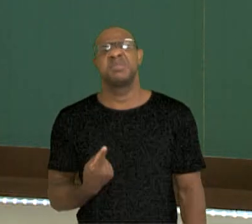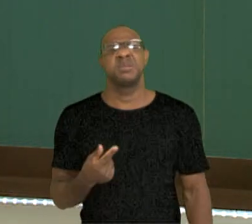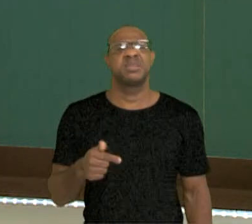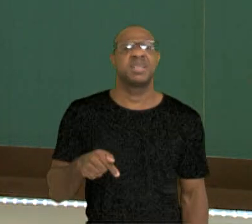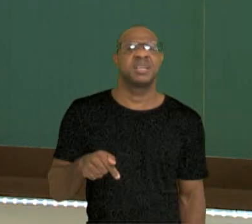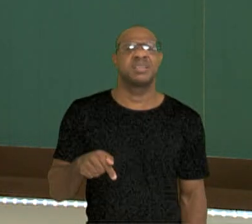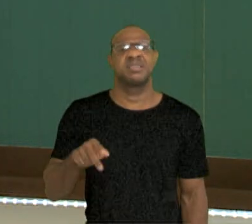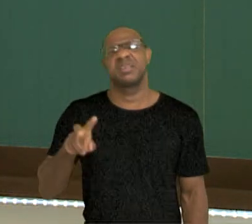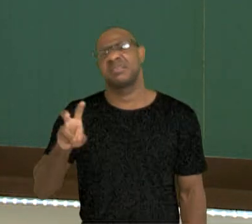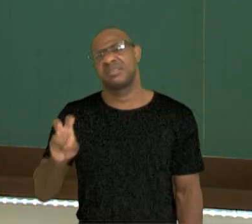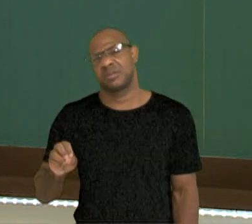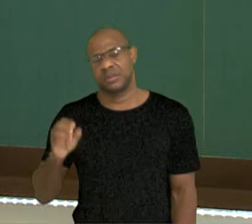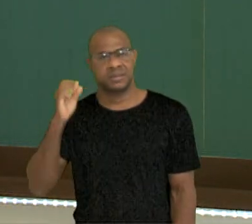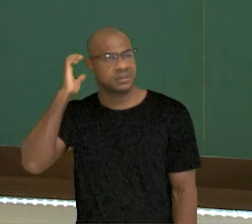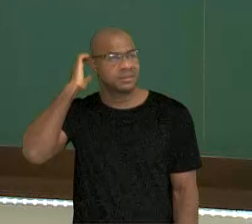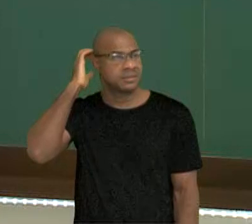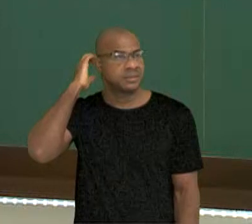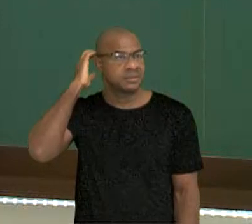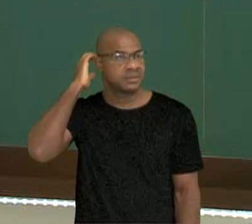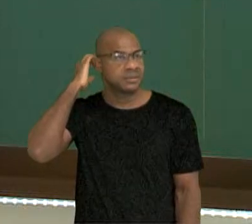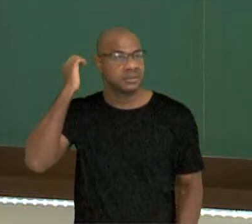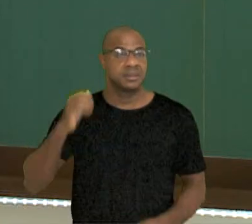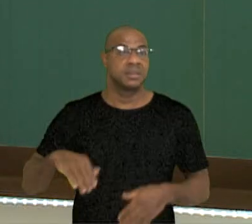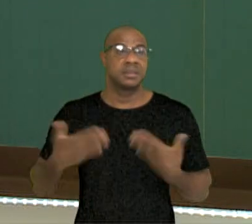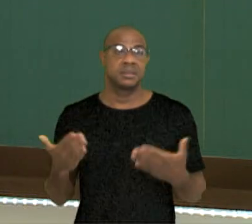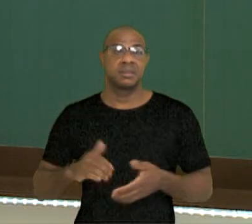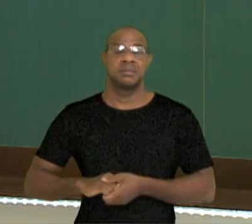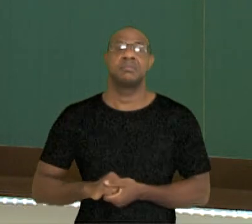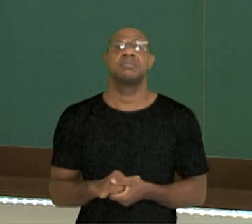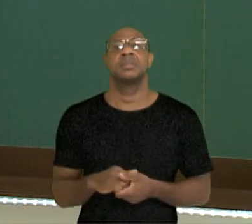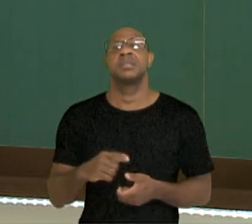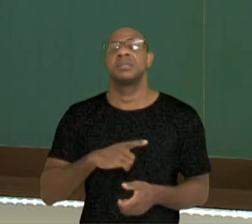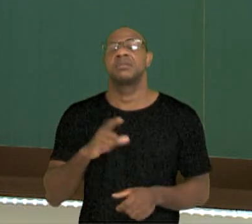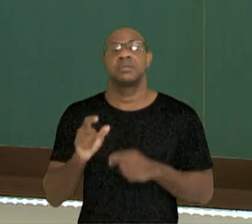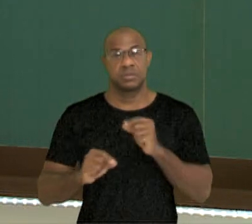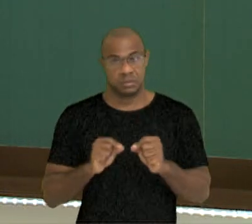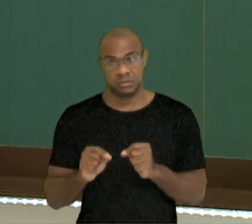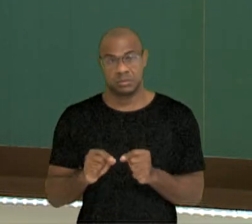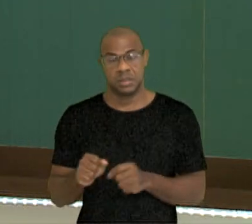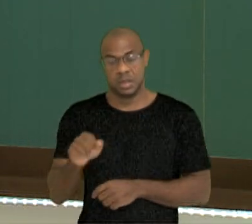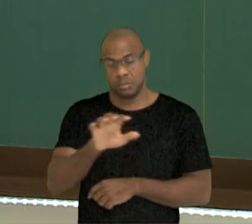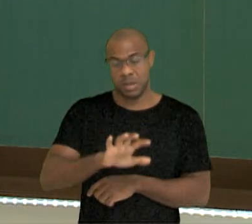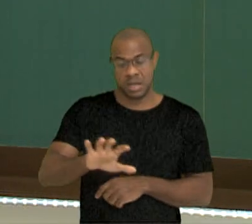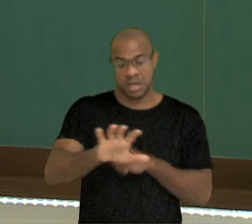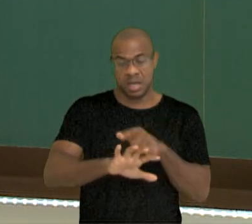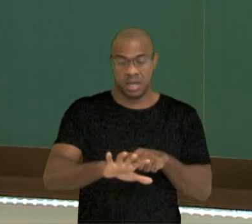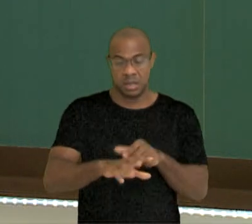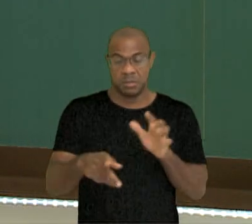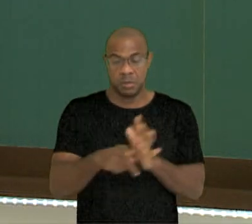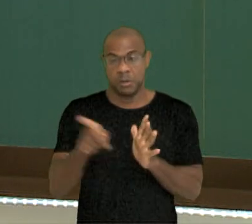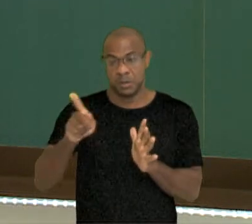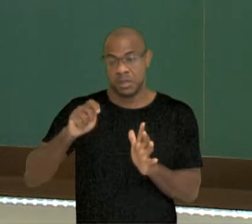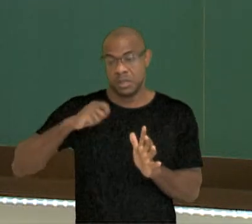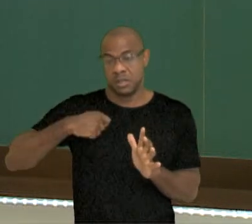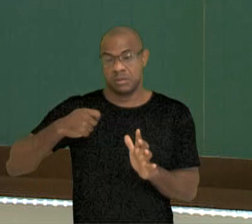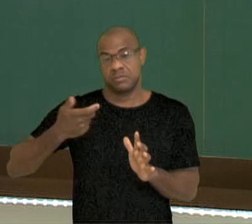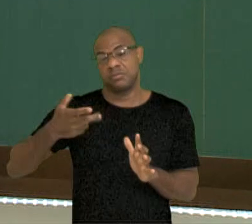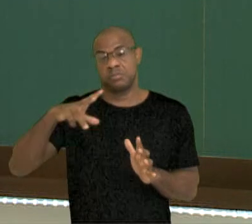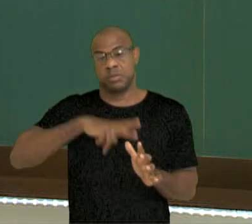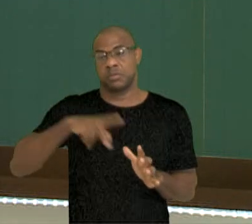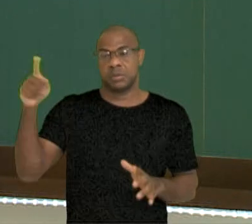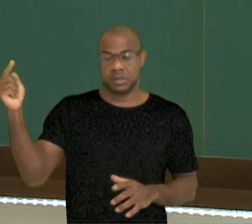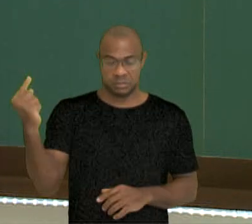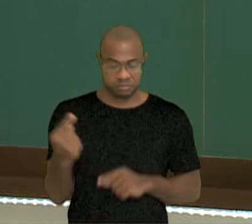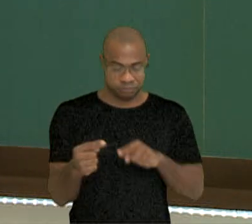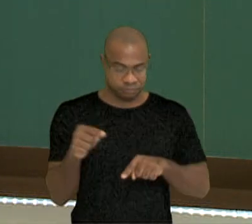1750, a partir do Tratado de Madrid. Então eles fizeram o acordo, eles estavam ocupando uma área que ia ser portuguesa, eles tinham que sair, tinham que ir para a área que